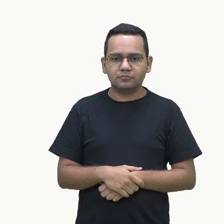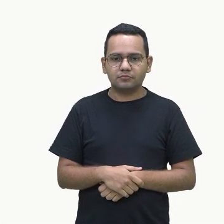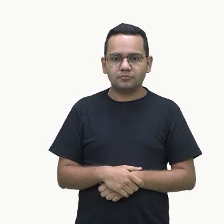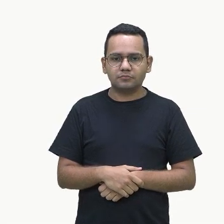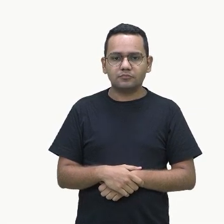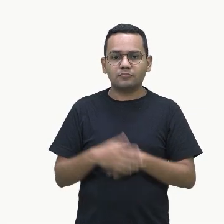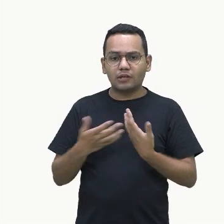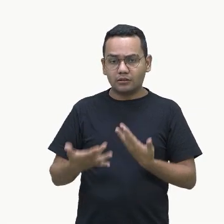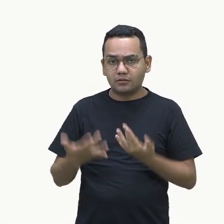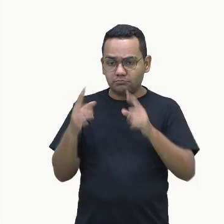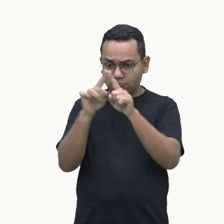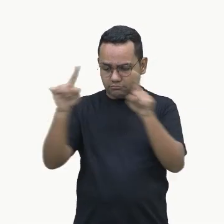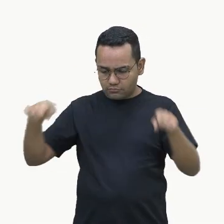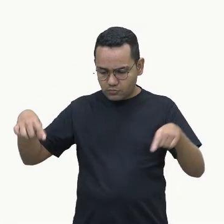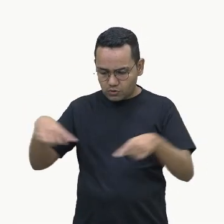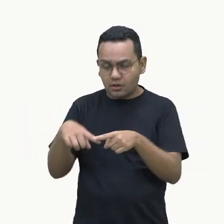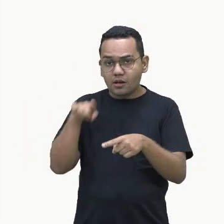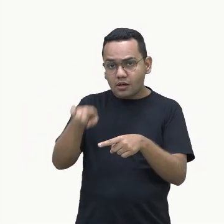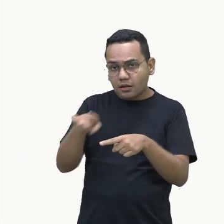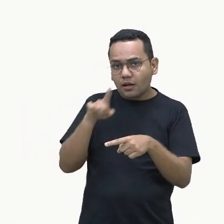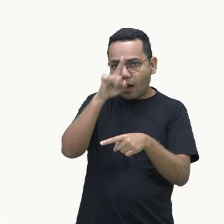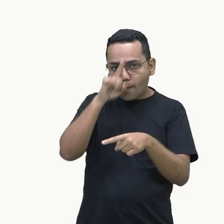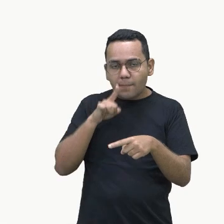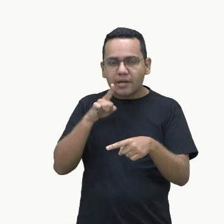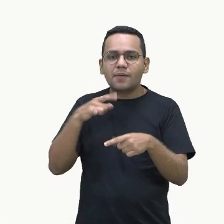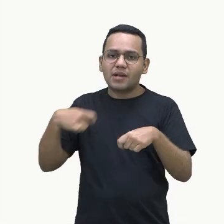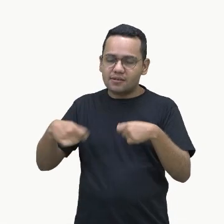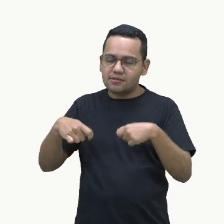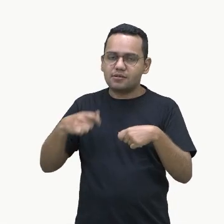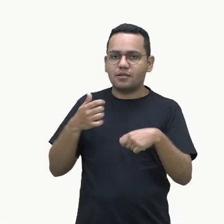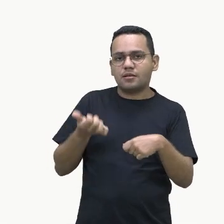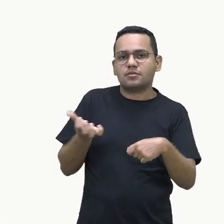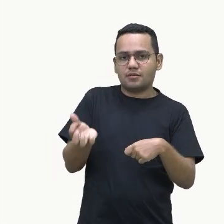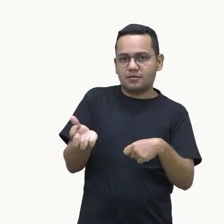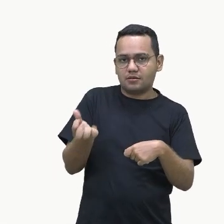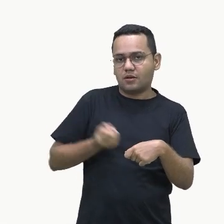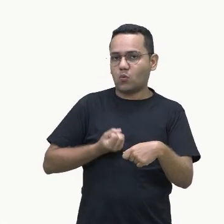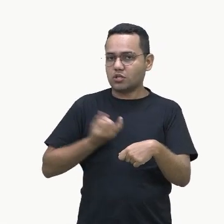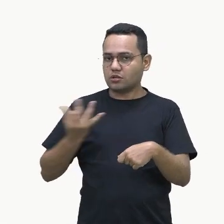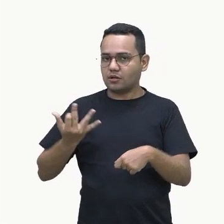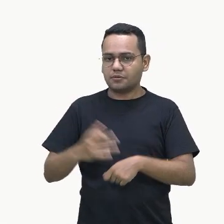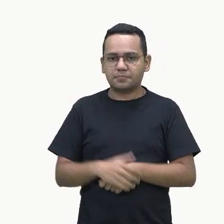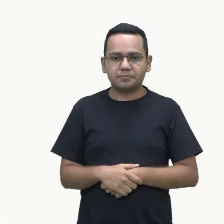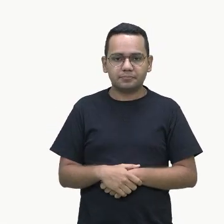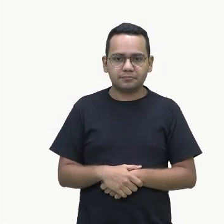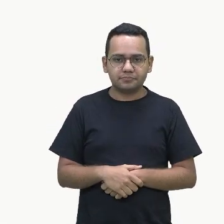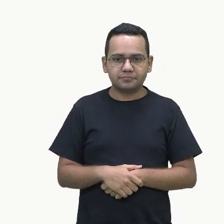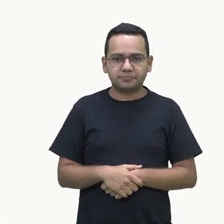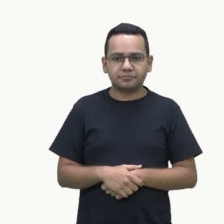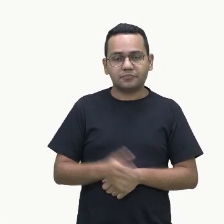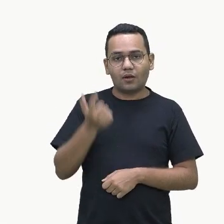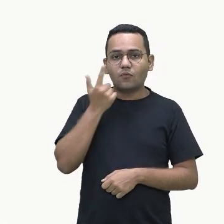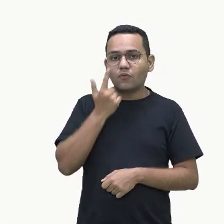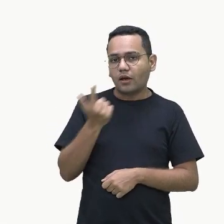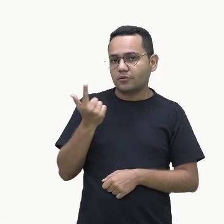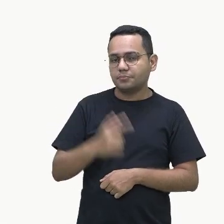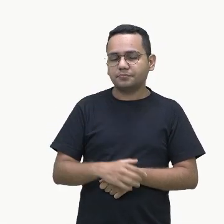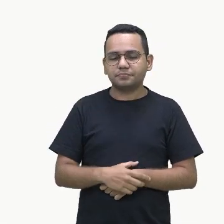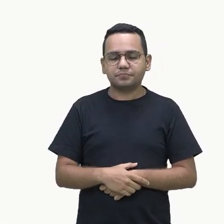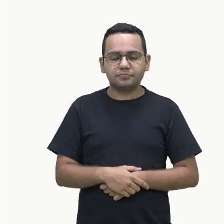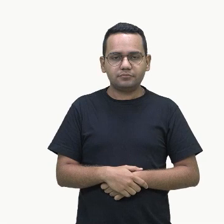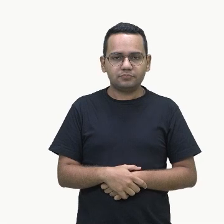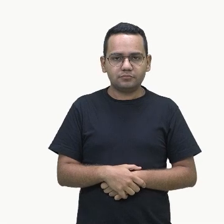ter 16, porque vai ser que ser a soma dos dois. Então, aqui eu vou ter, ó, 1, 2,